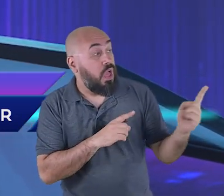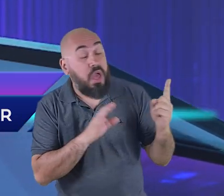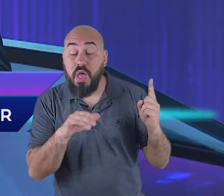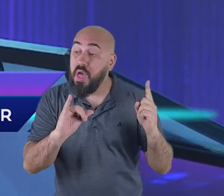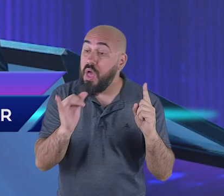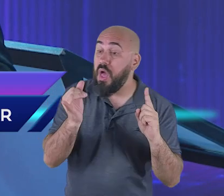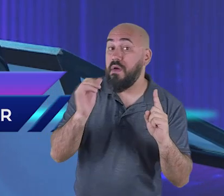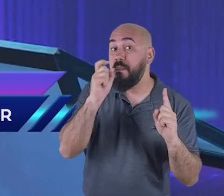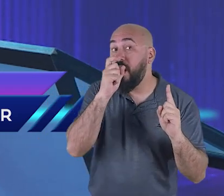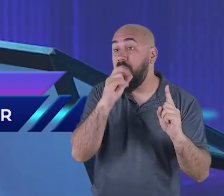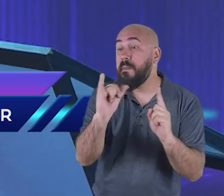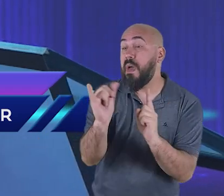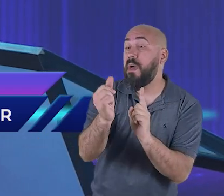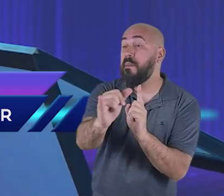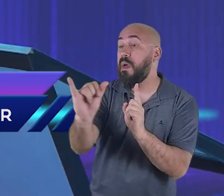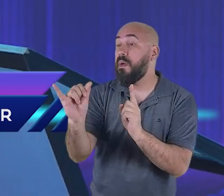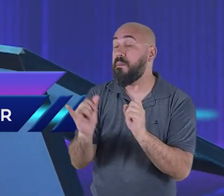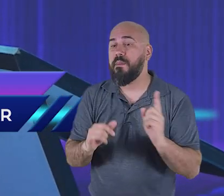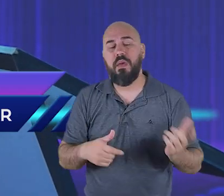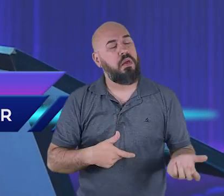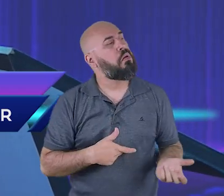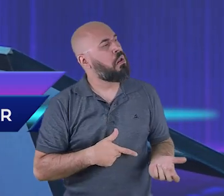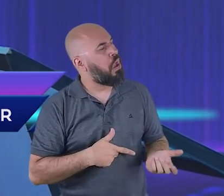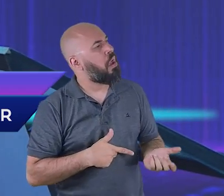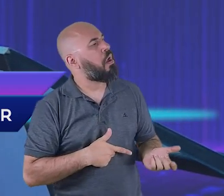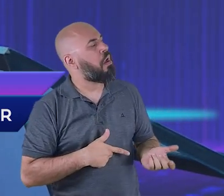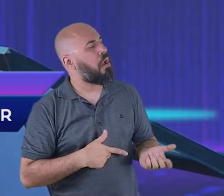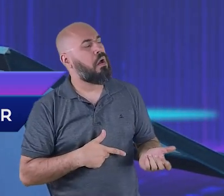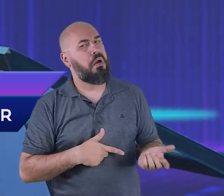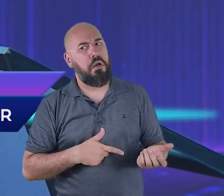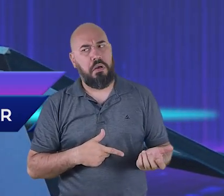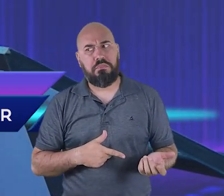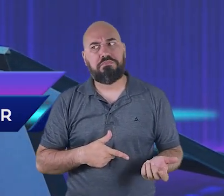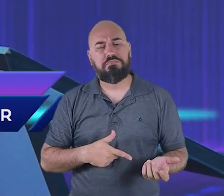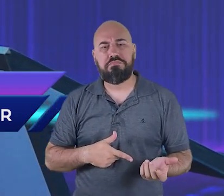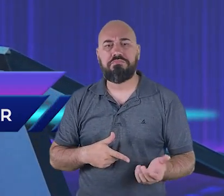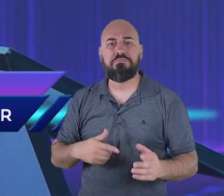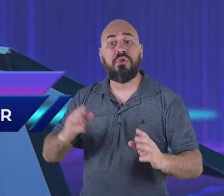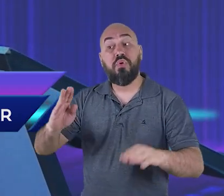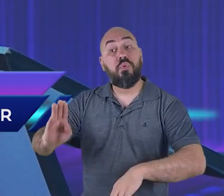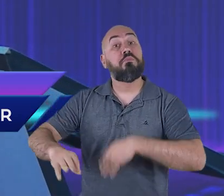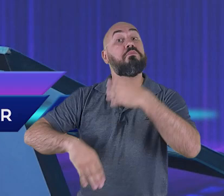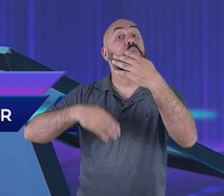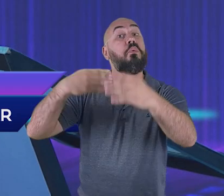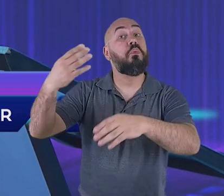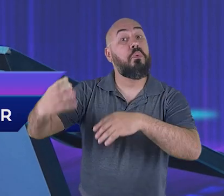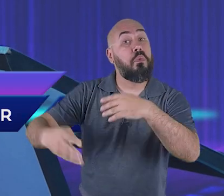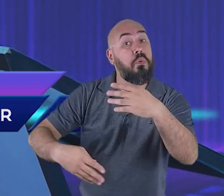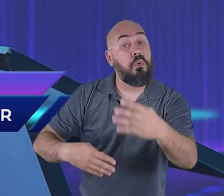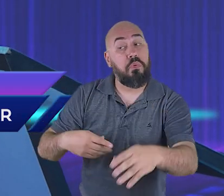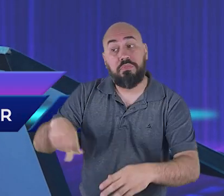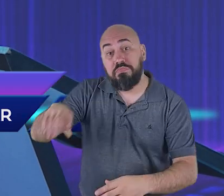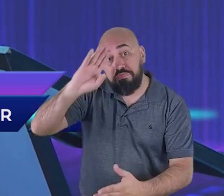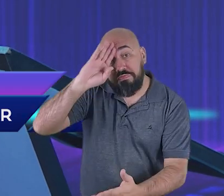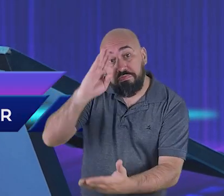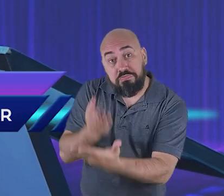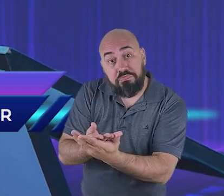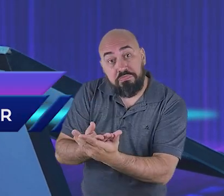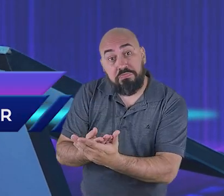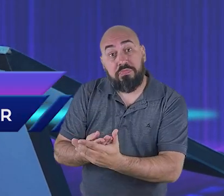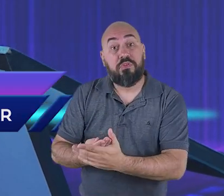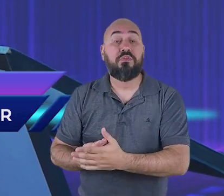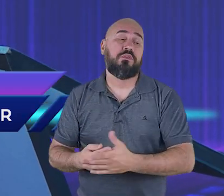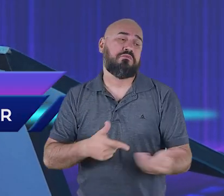nada. E adivinhe, na outra colheita, o bandido veio e a roubou